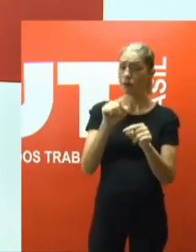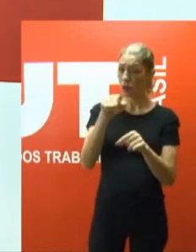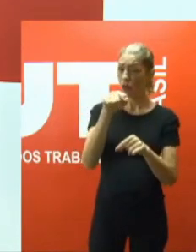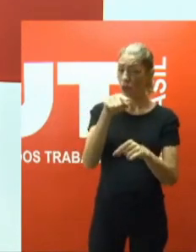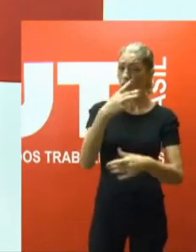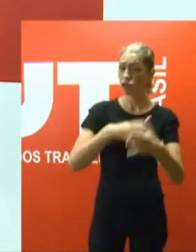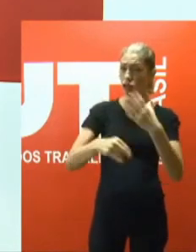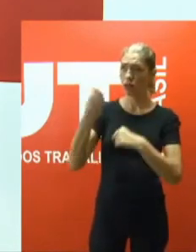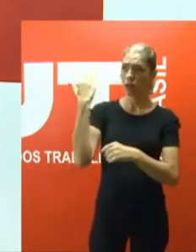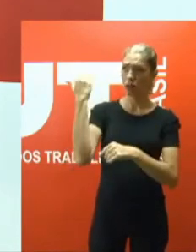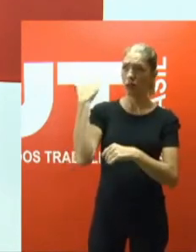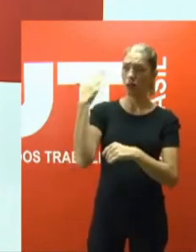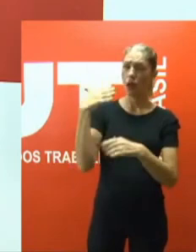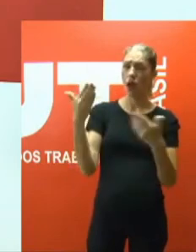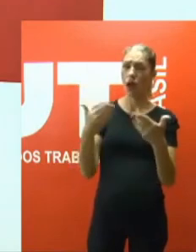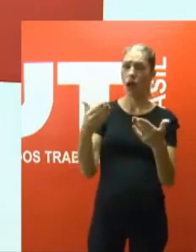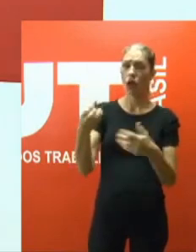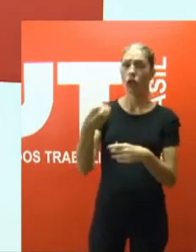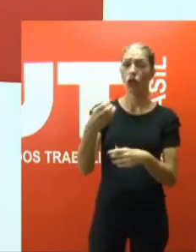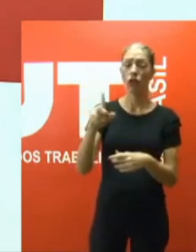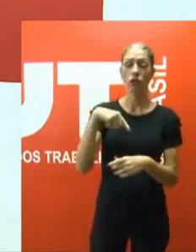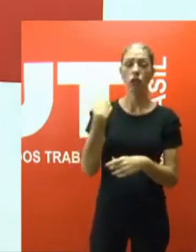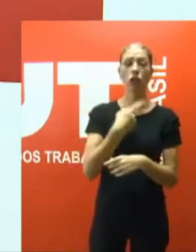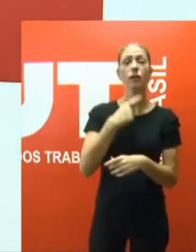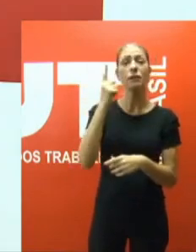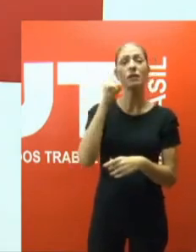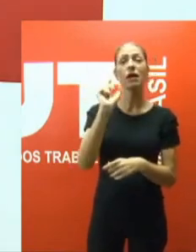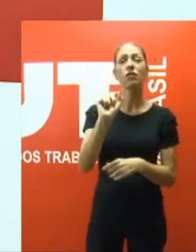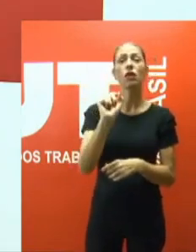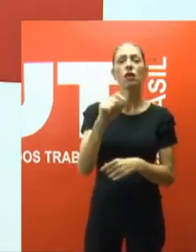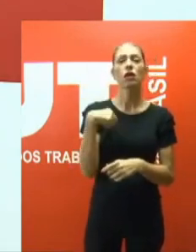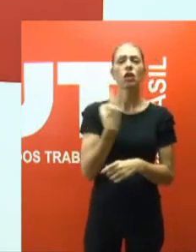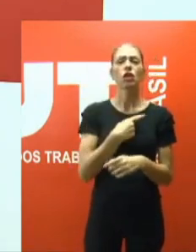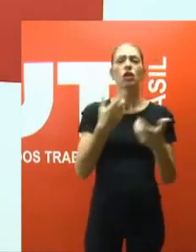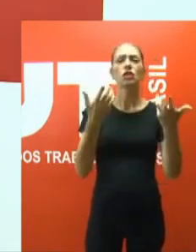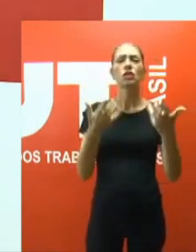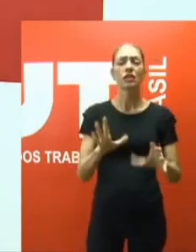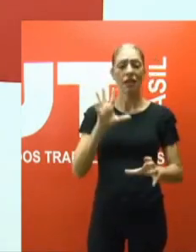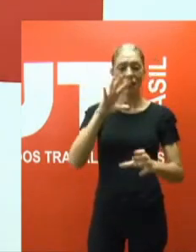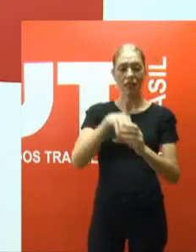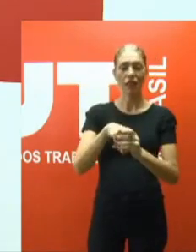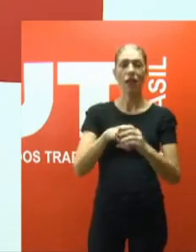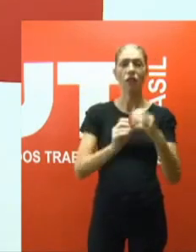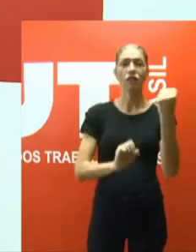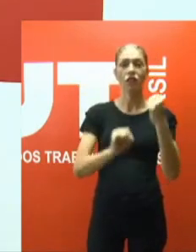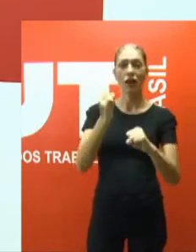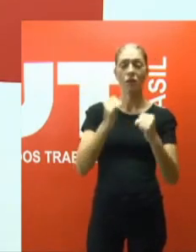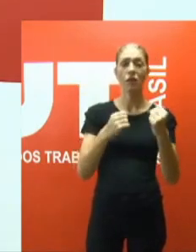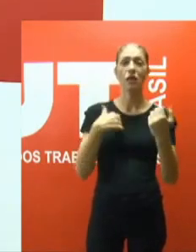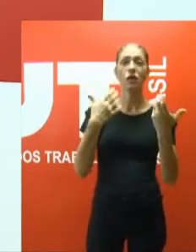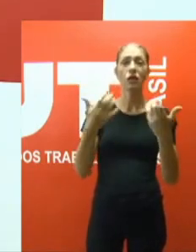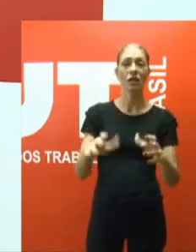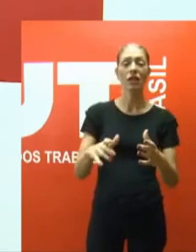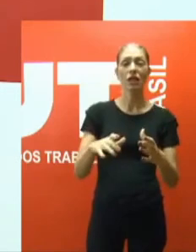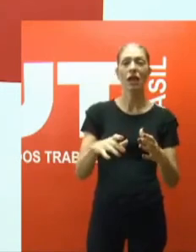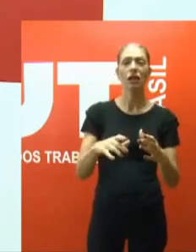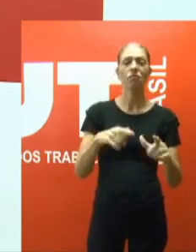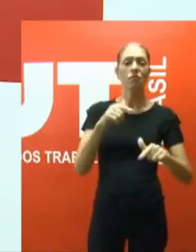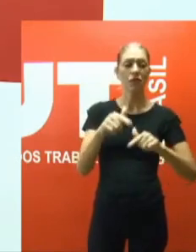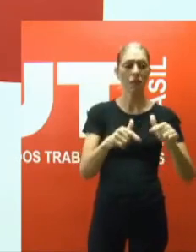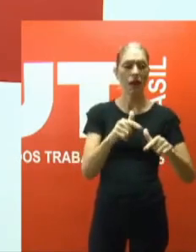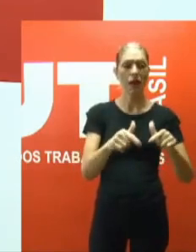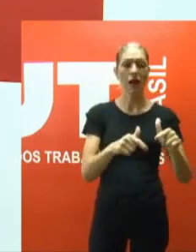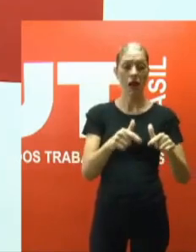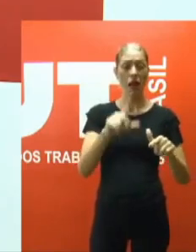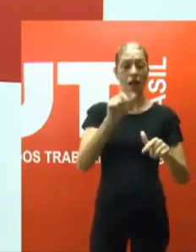minha geração, tudo que a gente queria era não trabalhar dentro de fábrica e não picar cartão. Tudo que a gente queria era trabalhar por